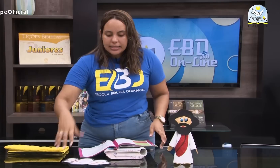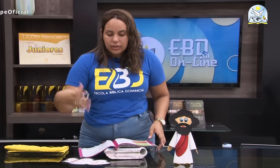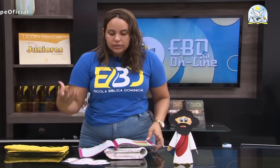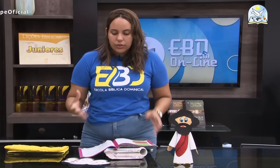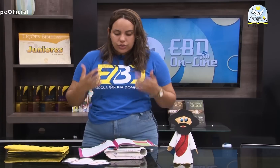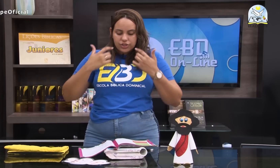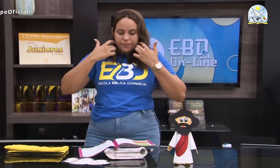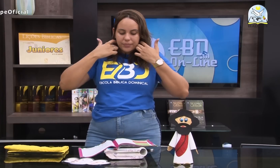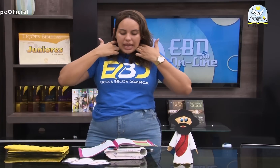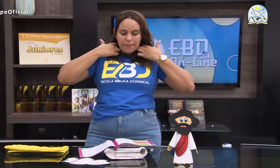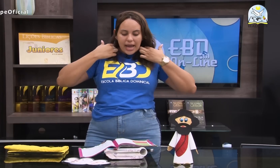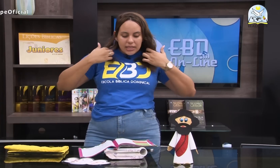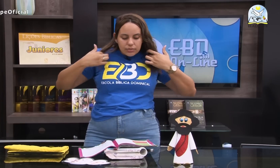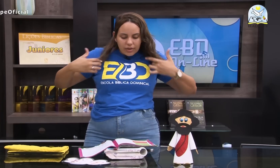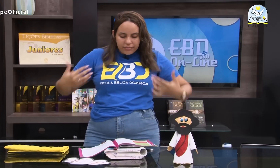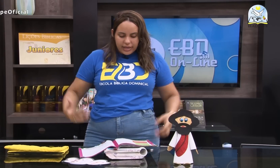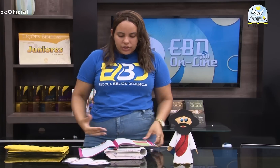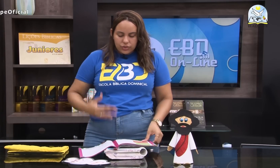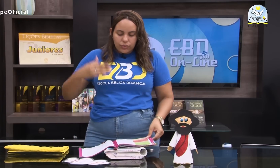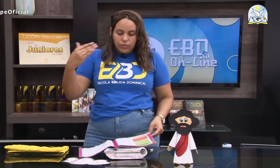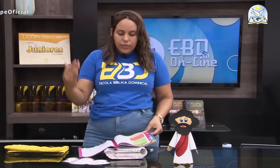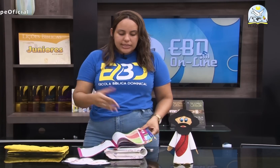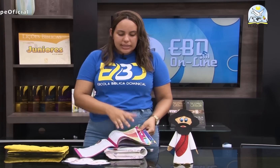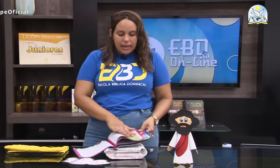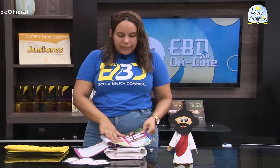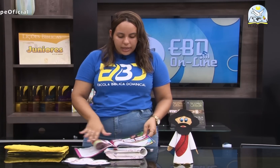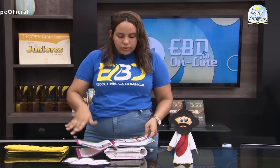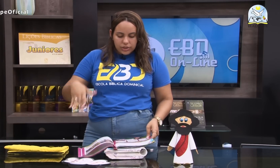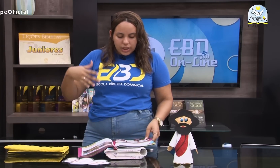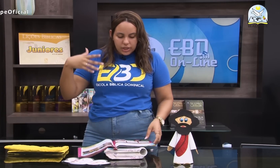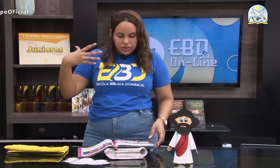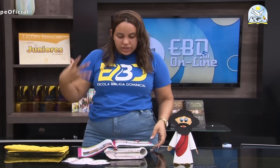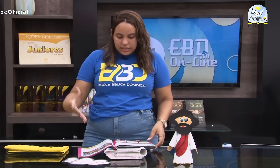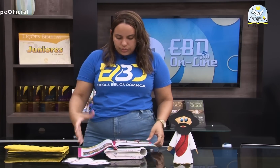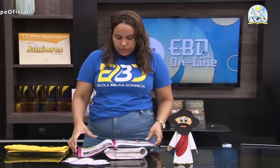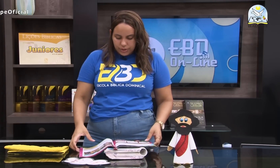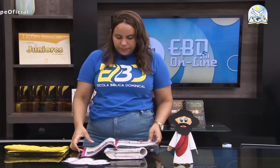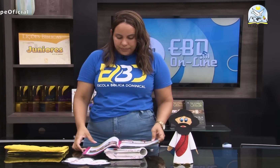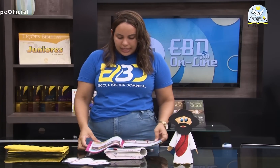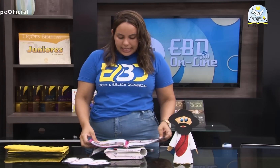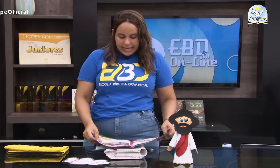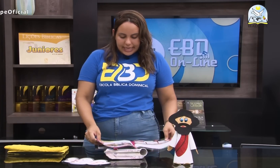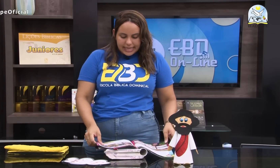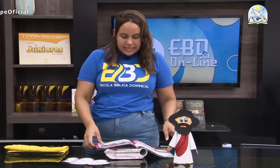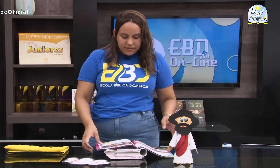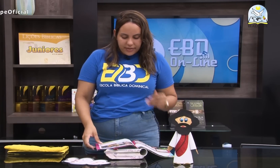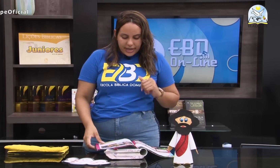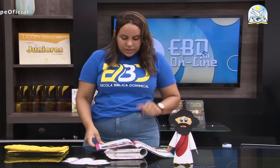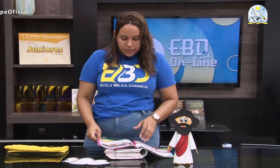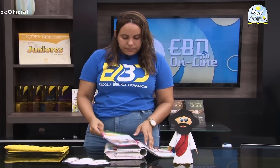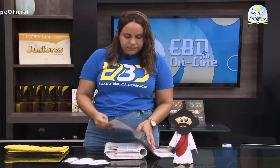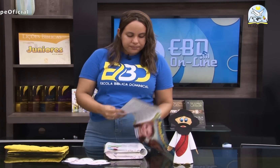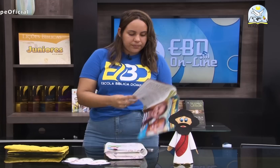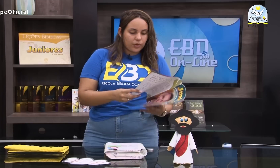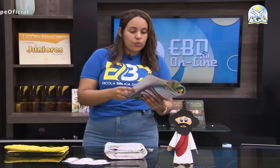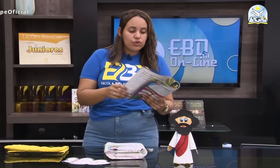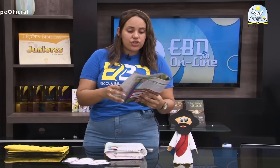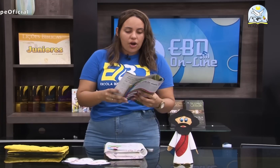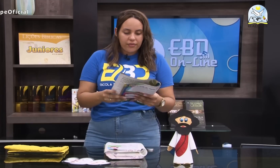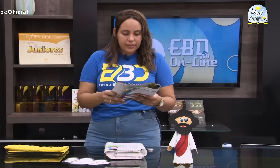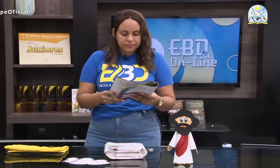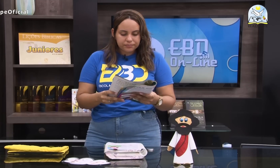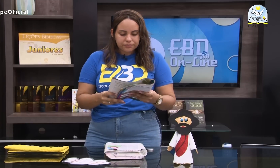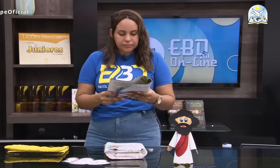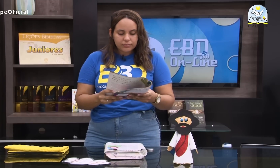E a lição de hoje é mais uma vez um ensinamento de Jesus. E dessa vez,